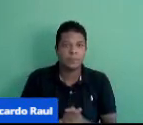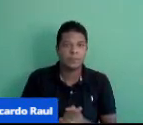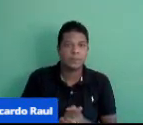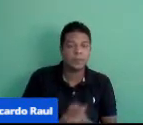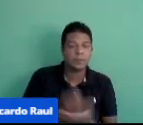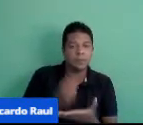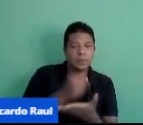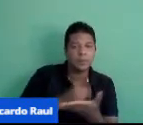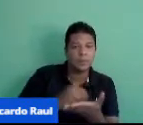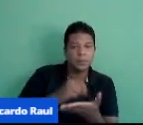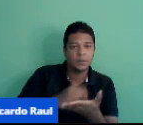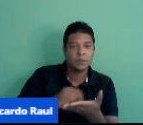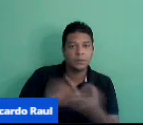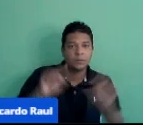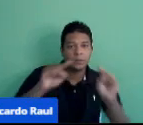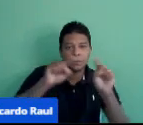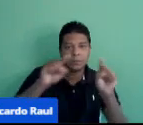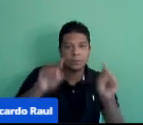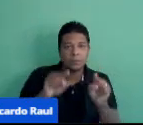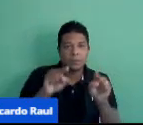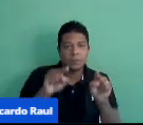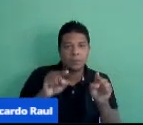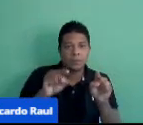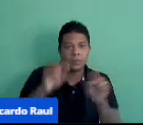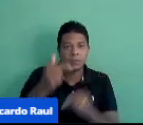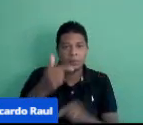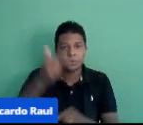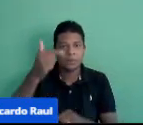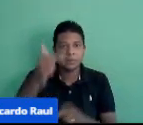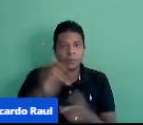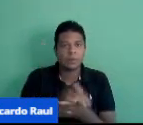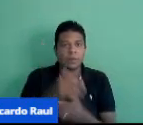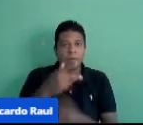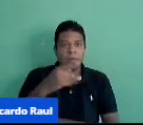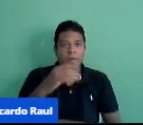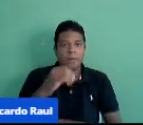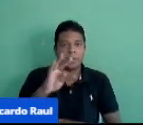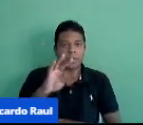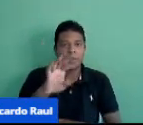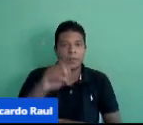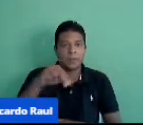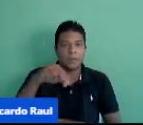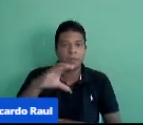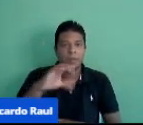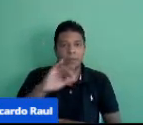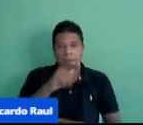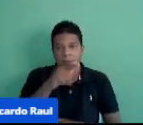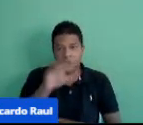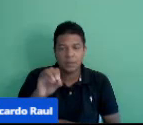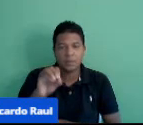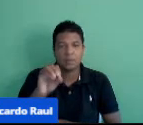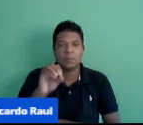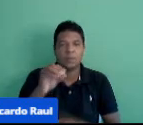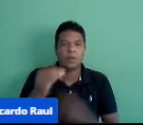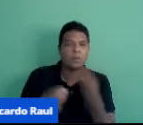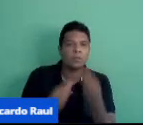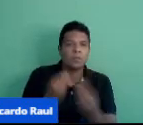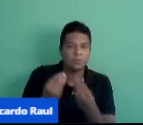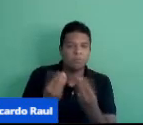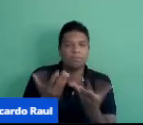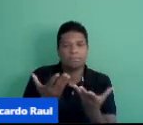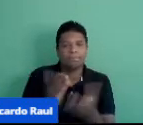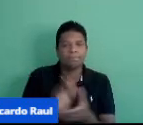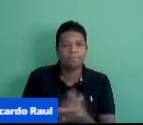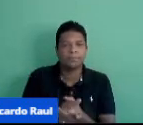na forma de potenciação, mais ou menos assim, né? O número ali, a operação ali, né? Então, aí eu